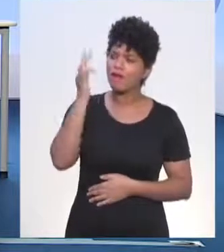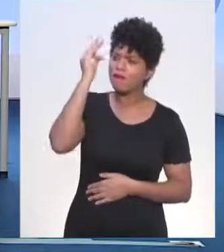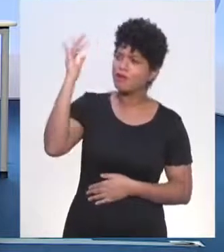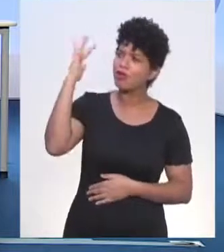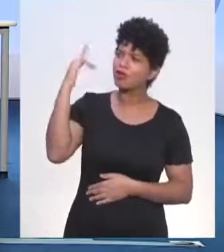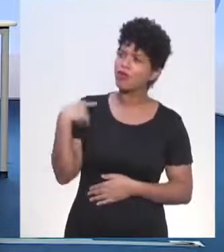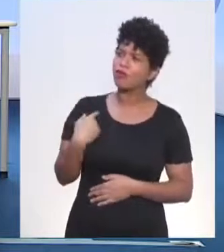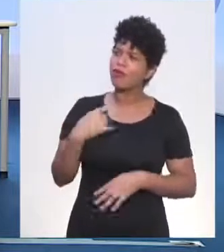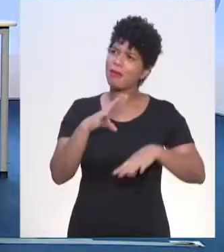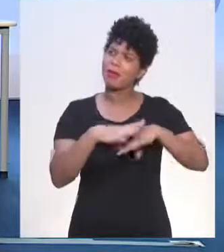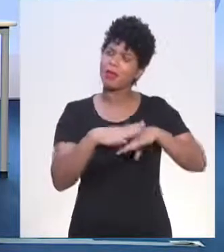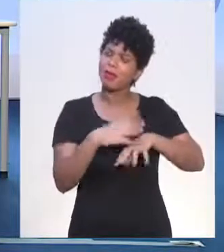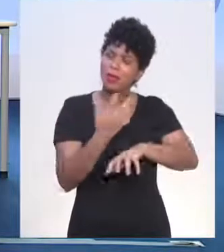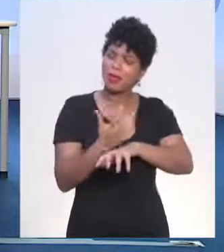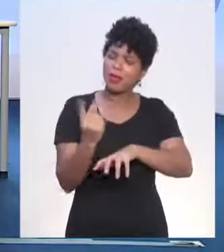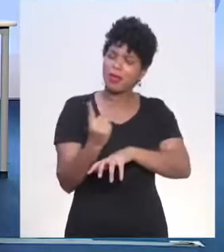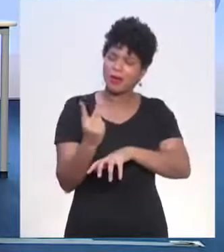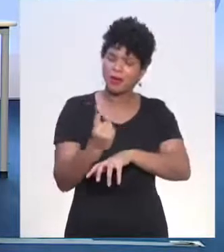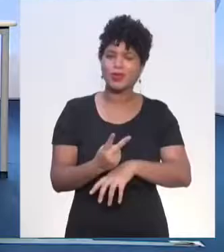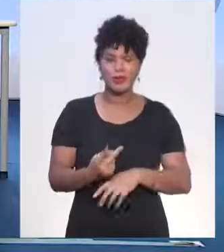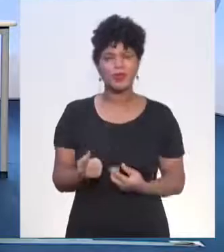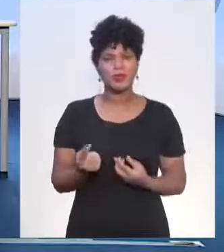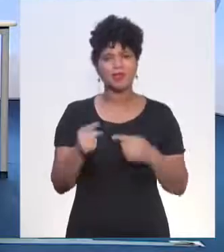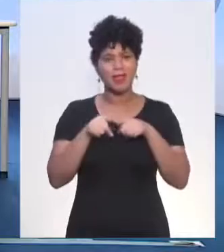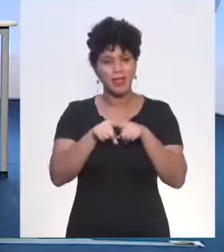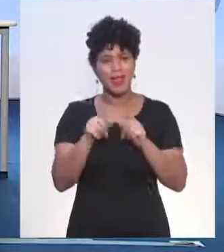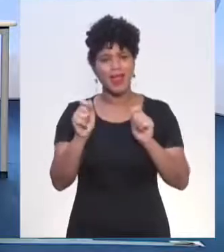e matemática. Boa, né? Isso mesmo.